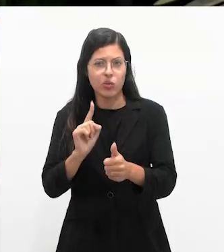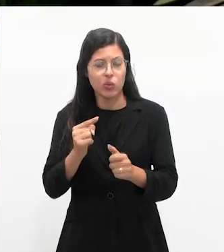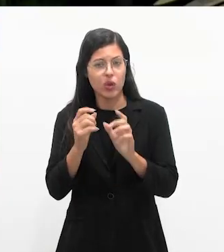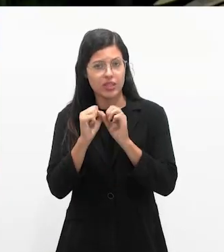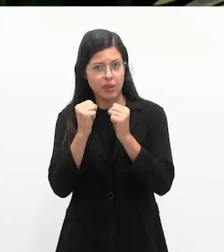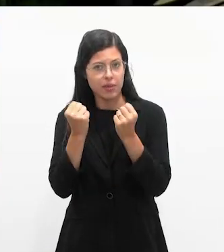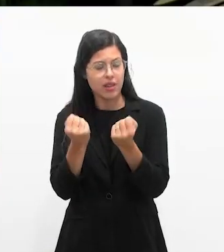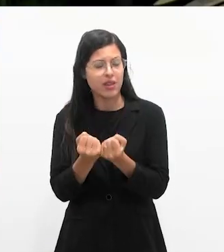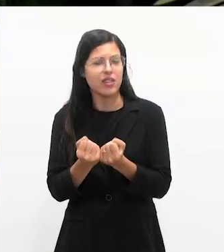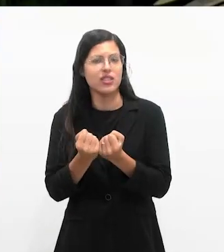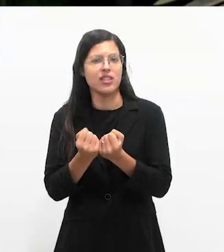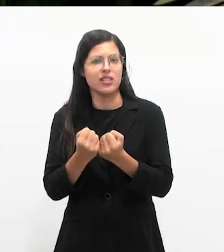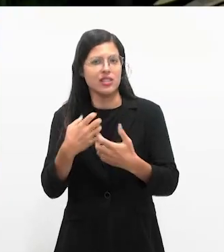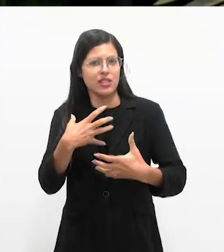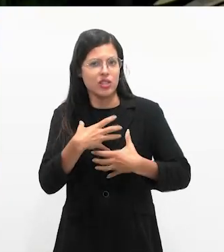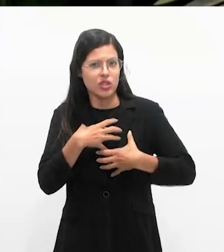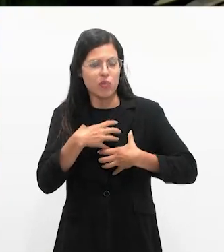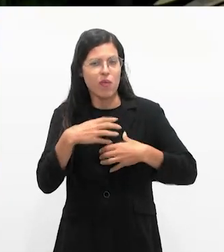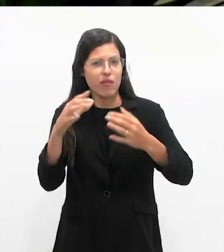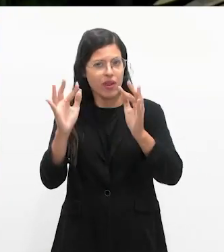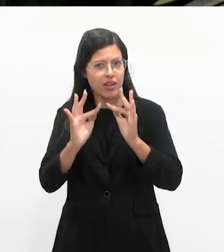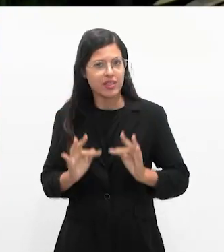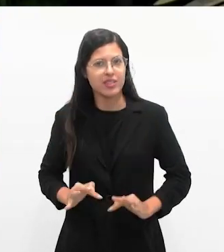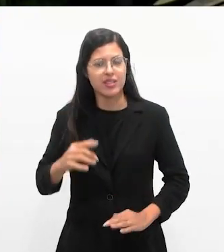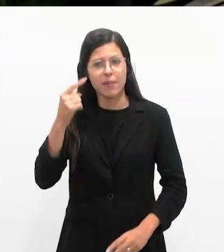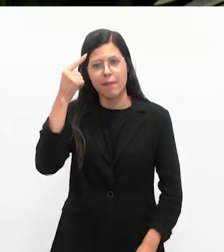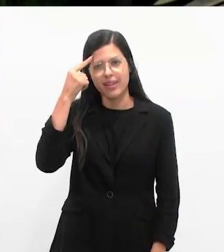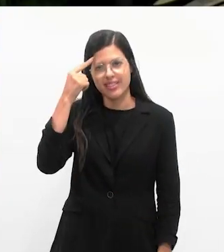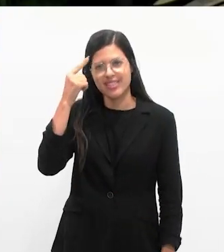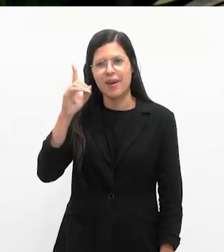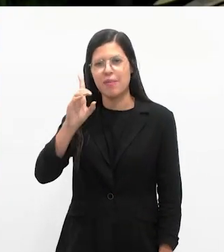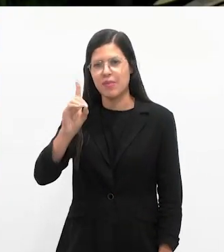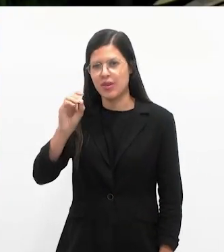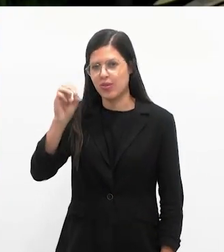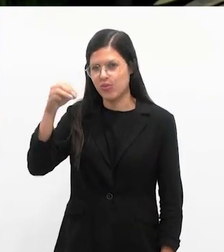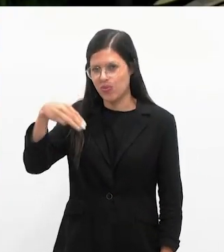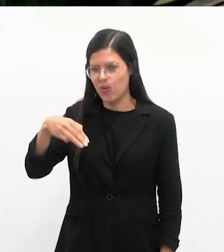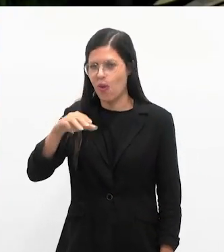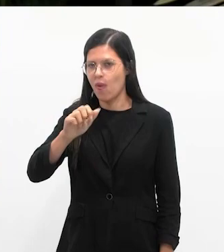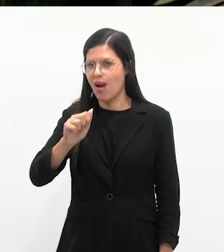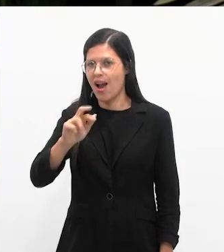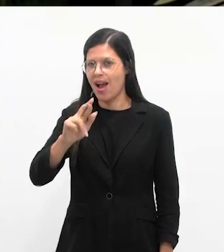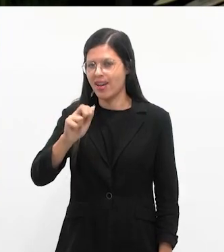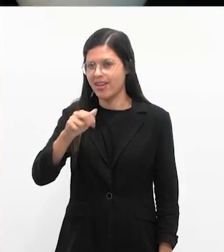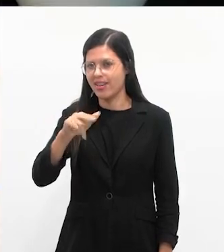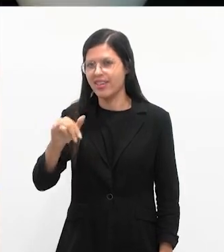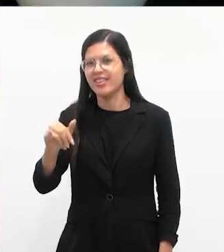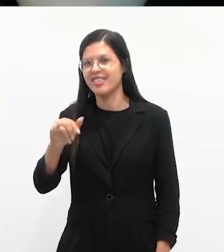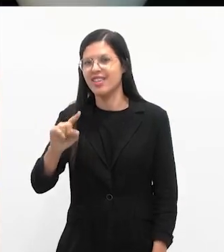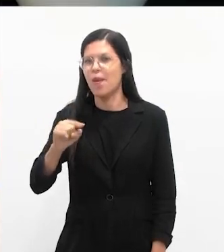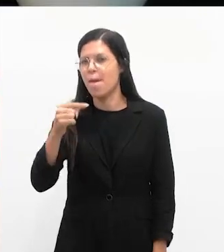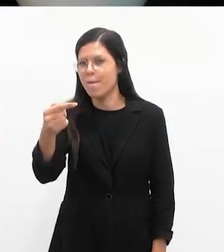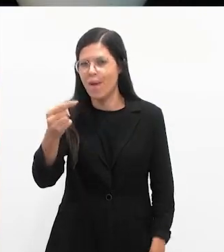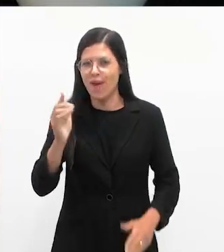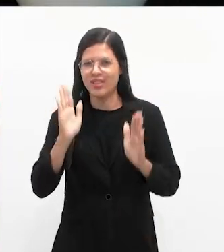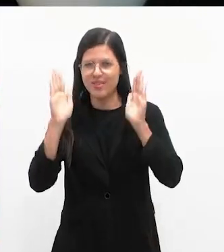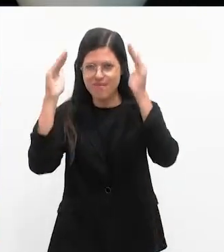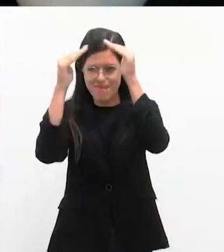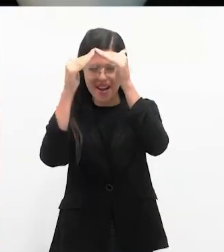seminaristas ficamos muito animados, inclusive pensando que Dom Orani seria o próximo Papa. Bem, o que eu